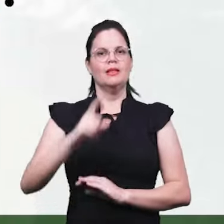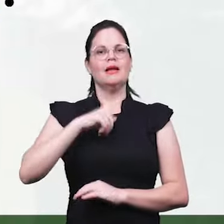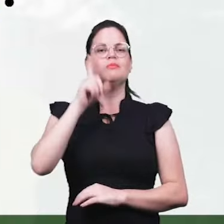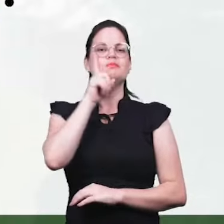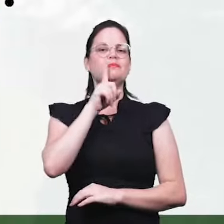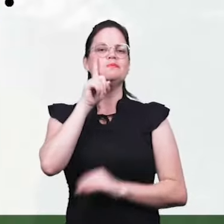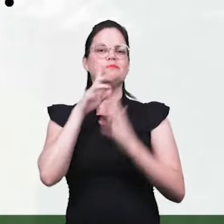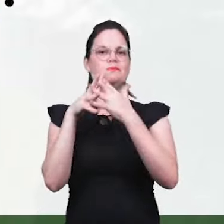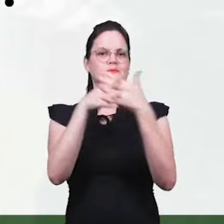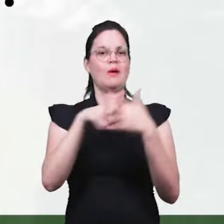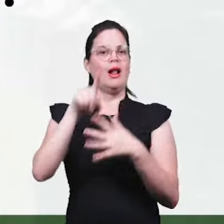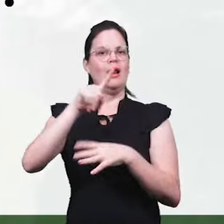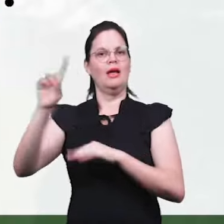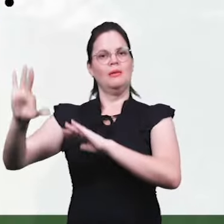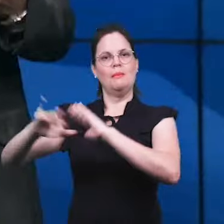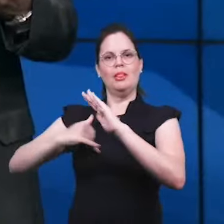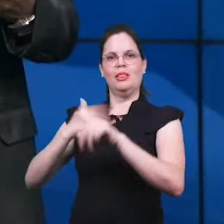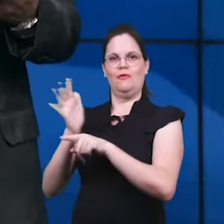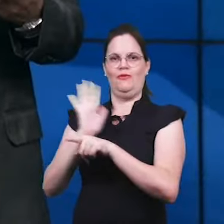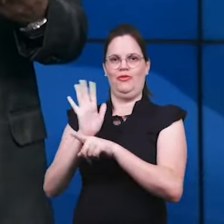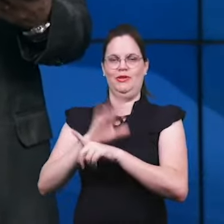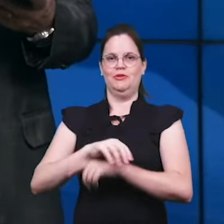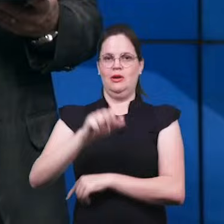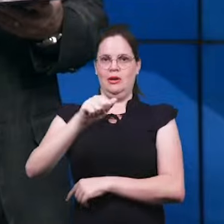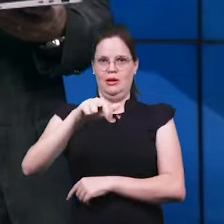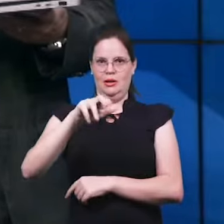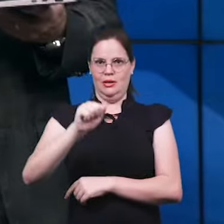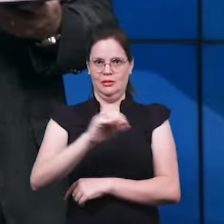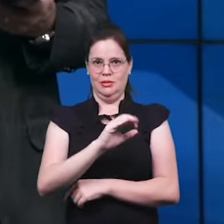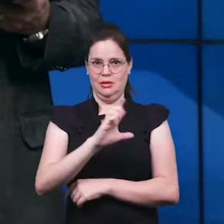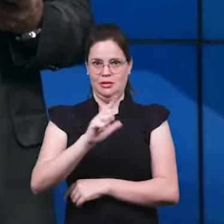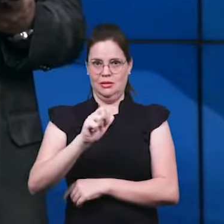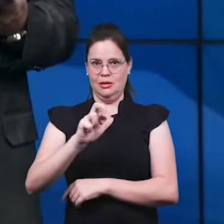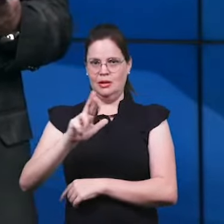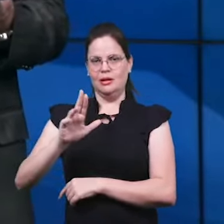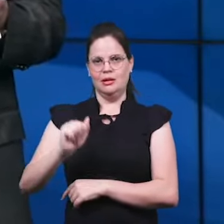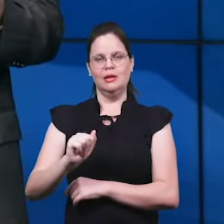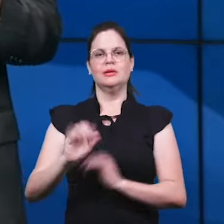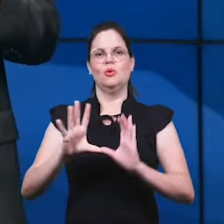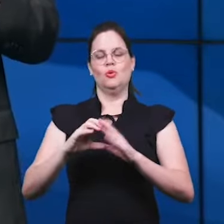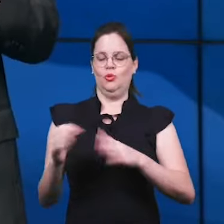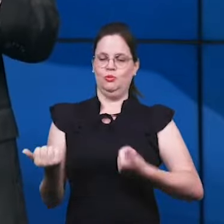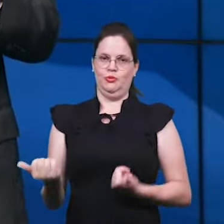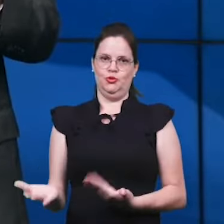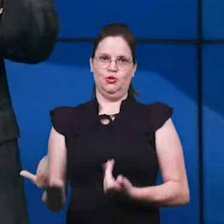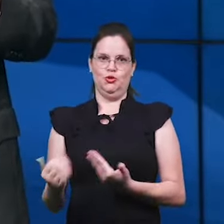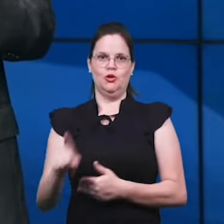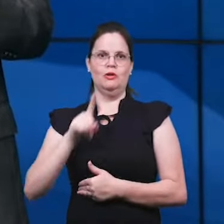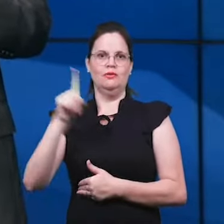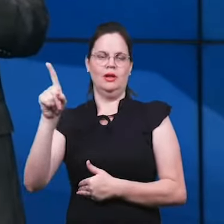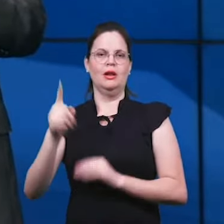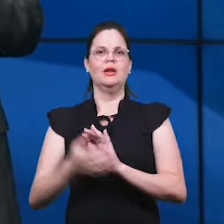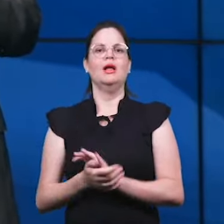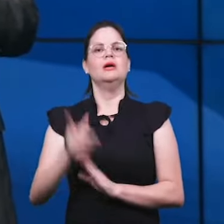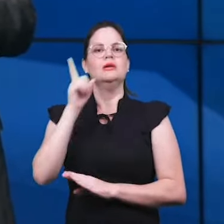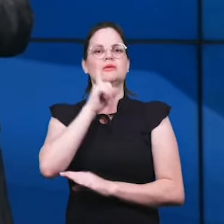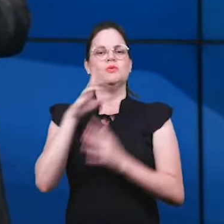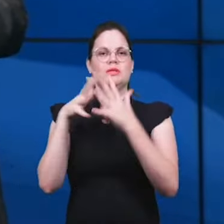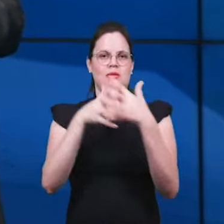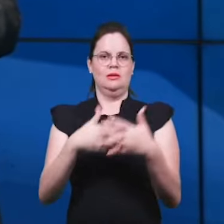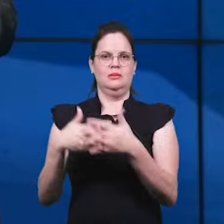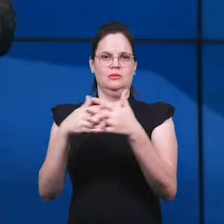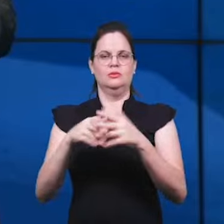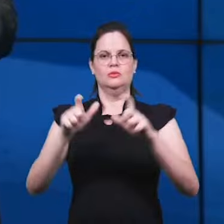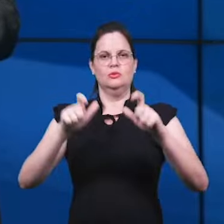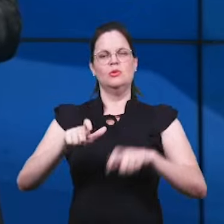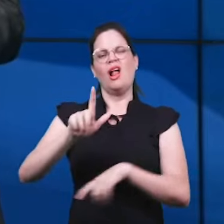Estados Unidos, e quem vai nos dar a resposta é a nossa irmã Ana Clara. A Ana Clara, ela faz parte do grupo de jovens da nossa igreja lá em Everett, nos